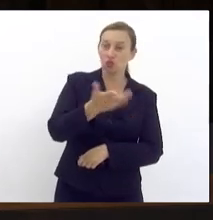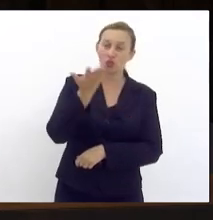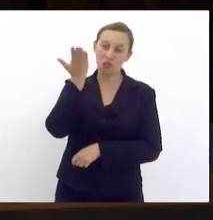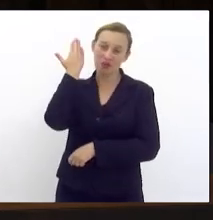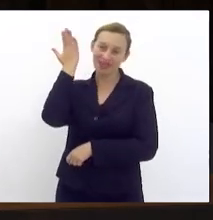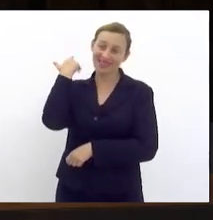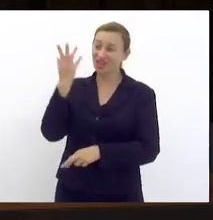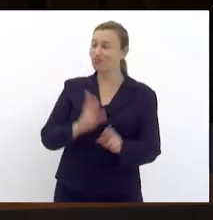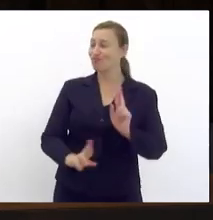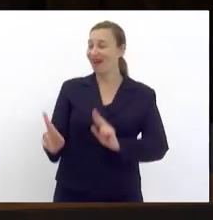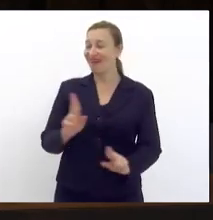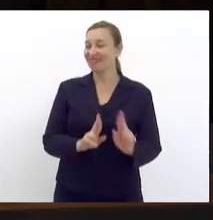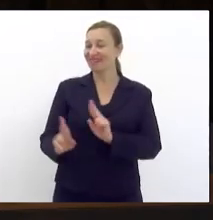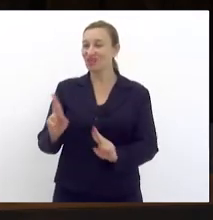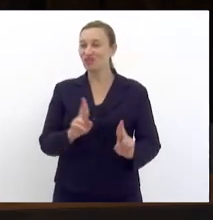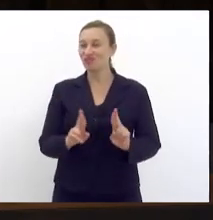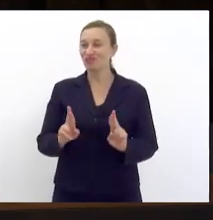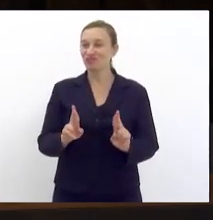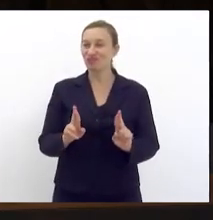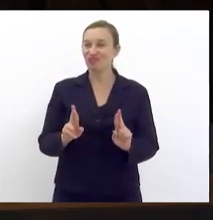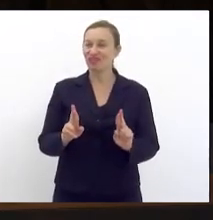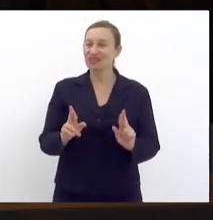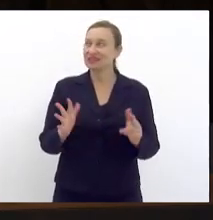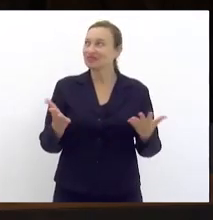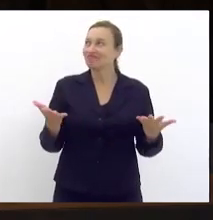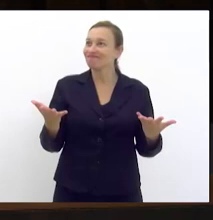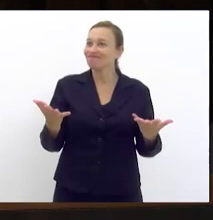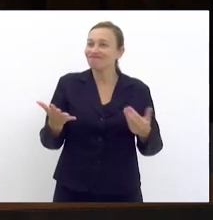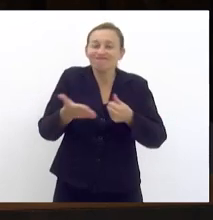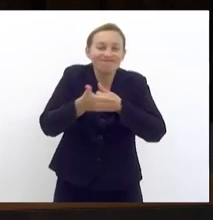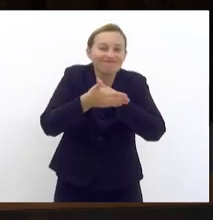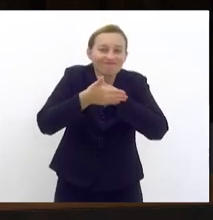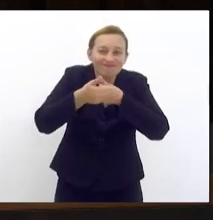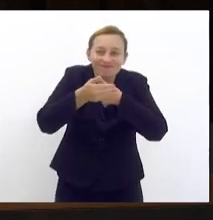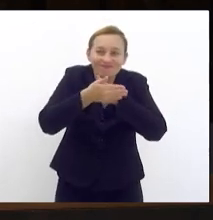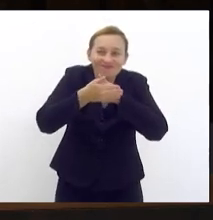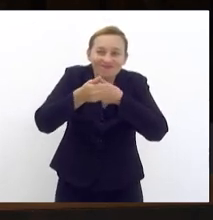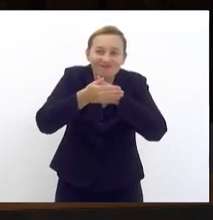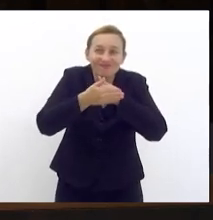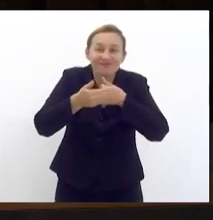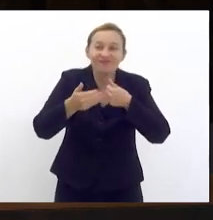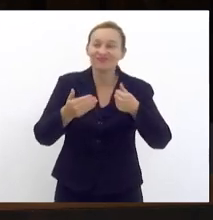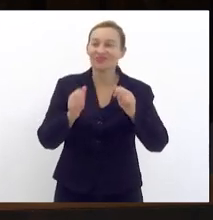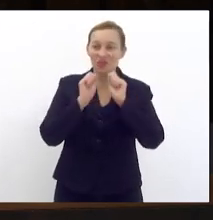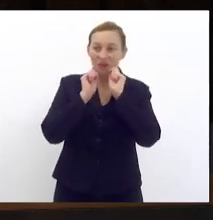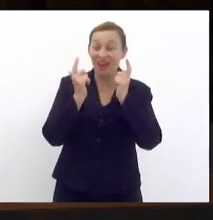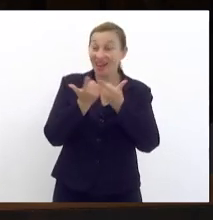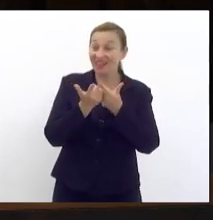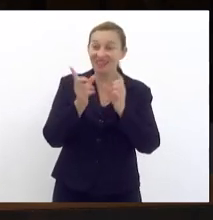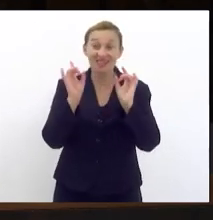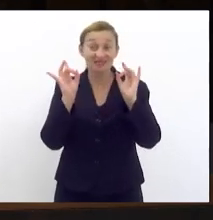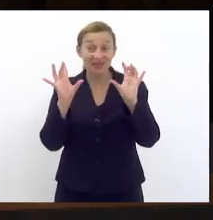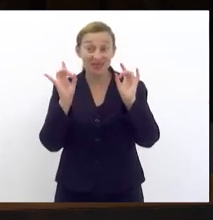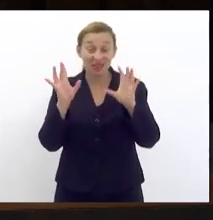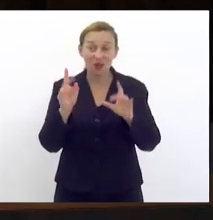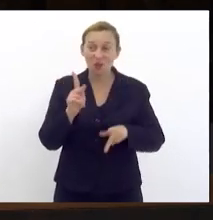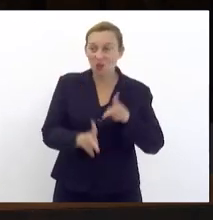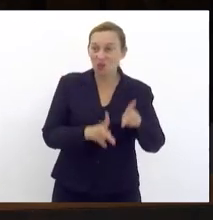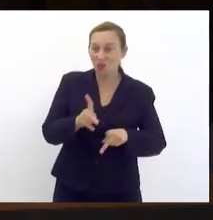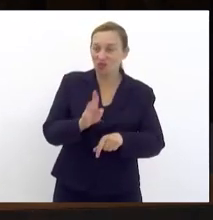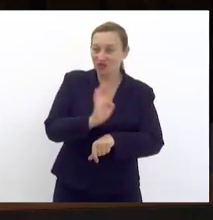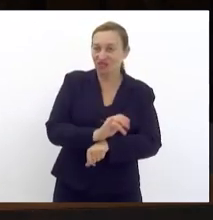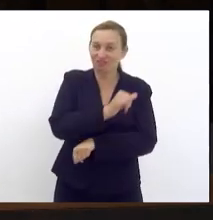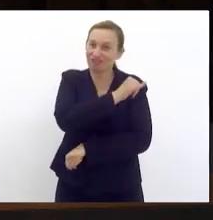relação de muito carinho com essa casa, mas especialmente com o povo do Estado do Rio de